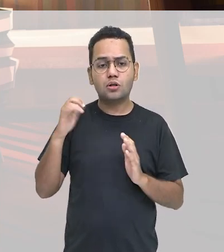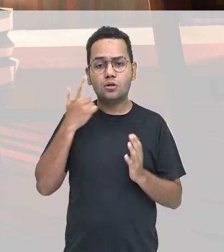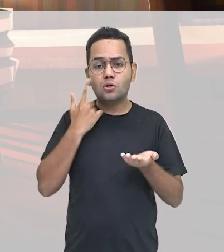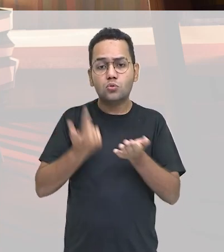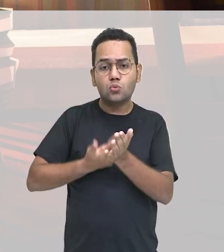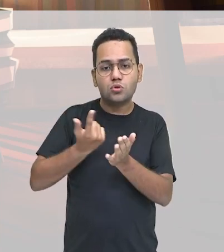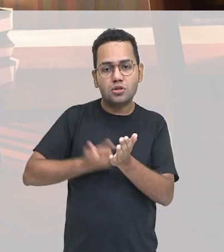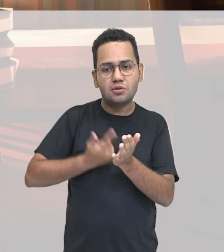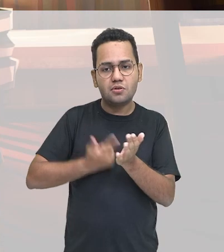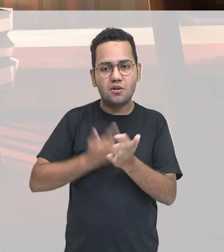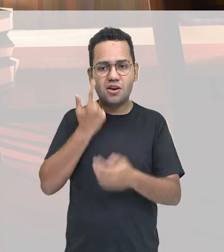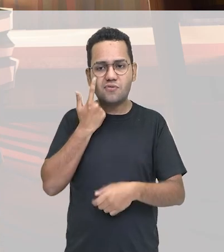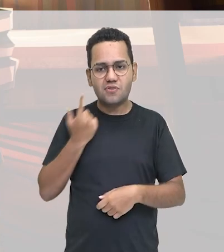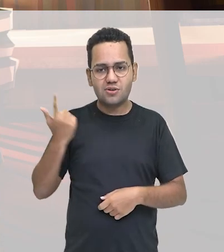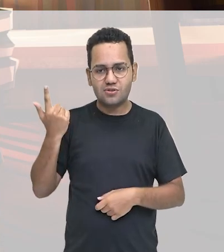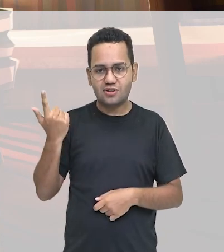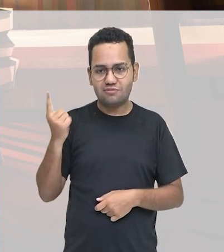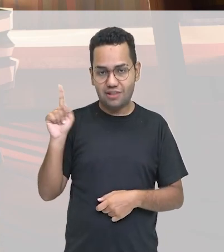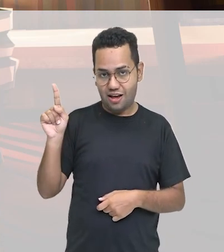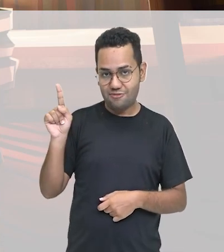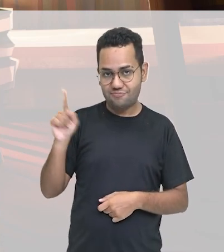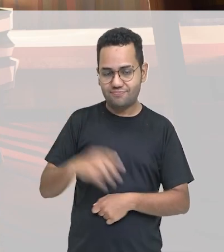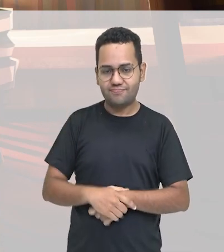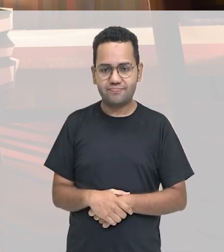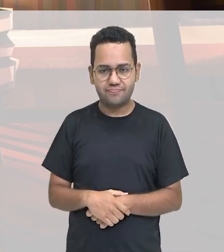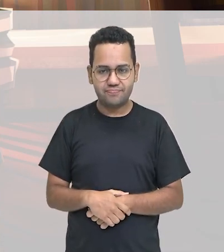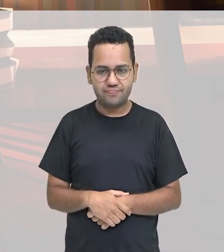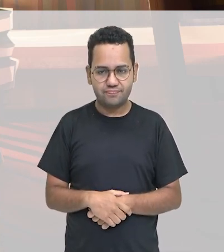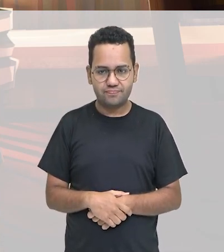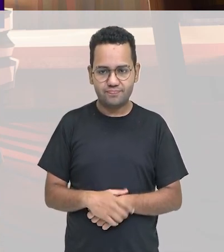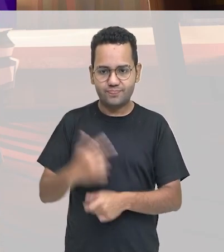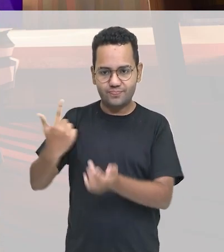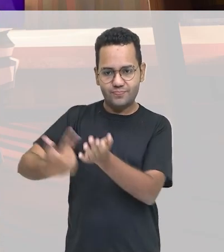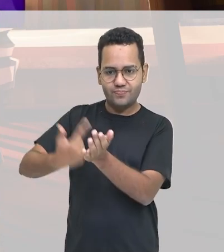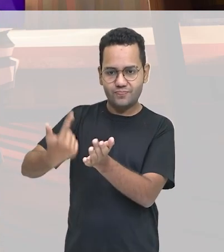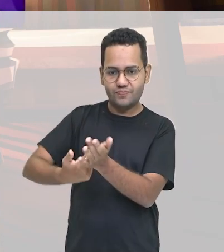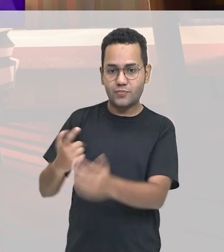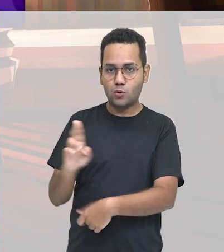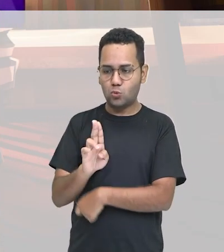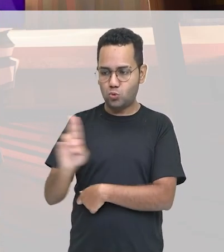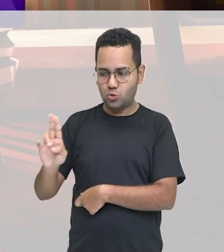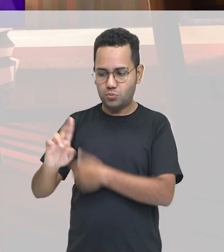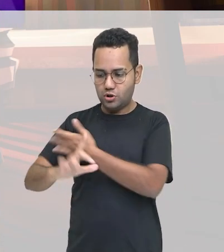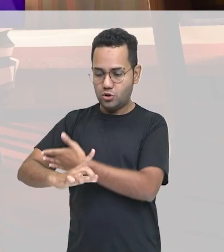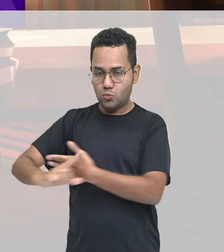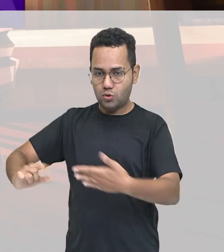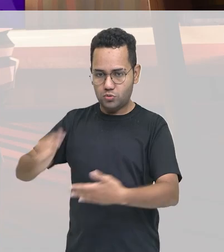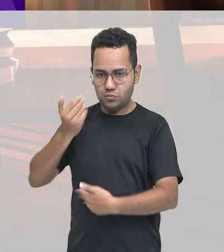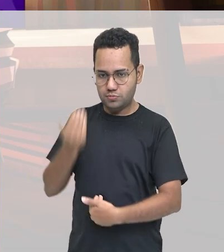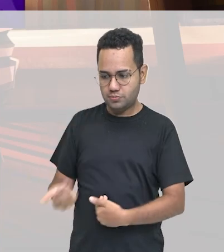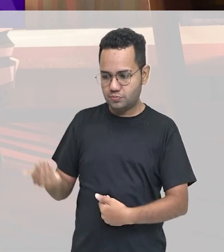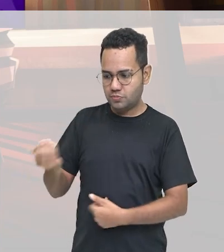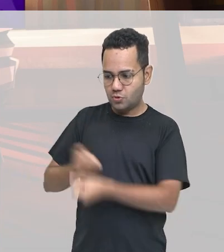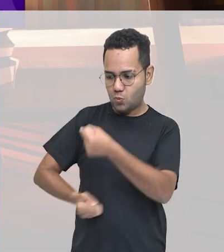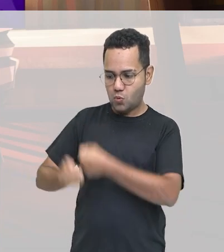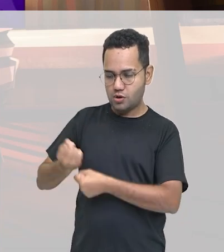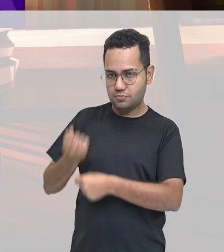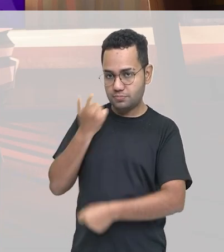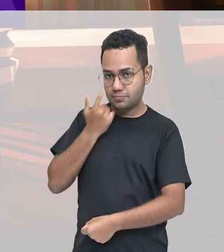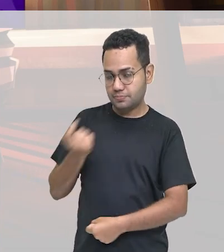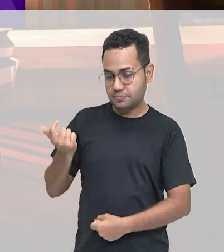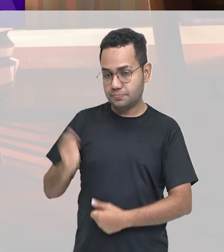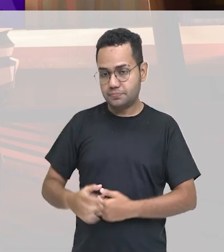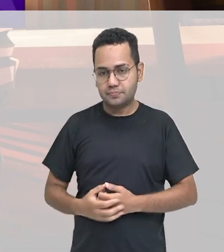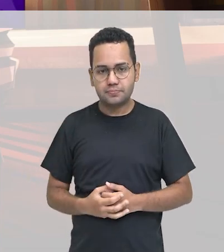aqui na nossa estante, é o livro de Charles White Mills. É, esse aqui mesmo, olha só.